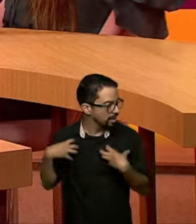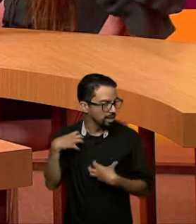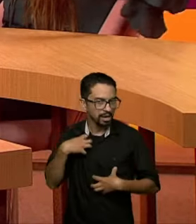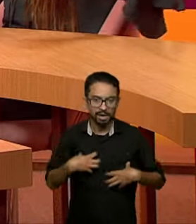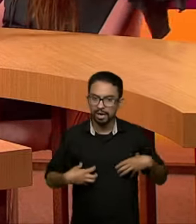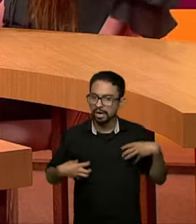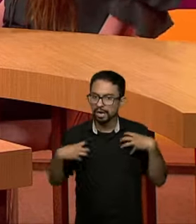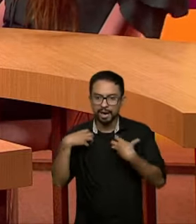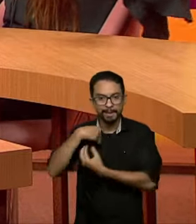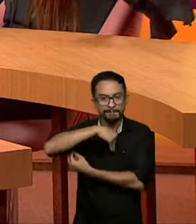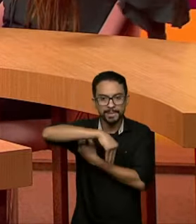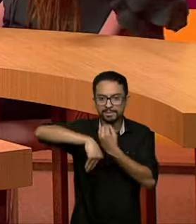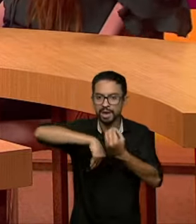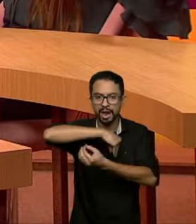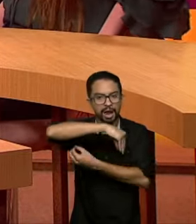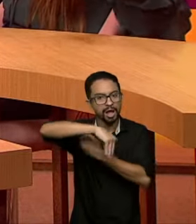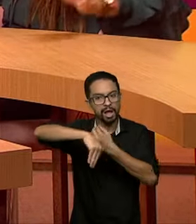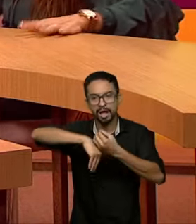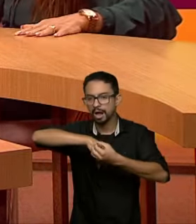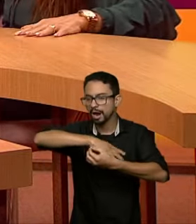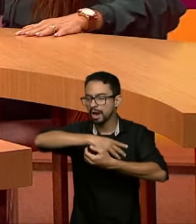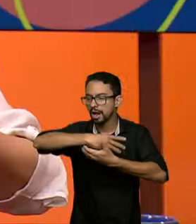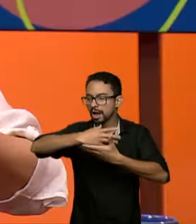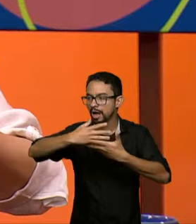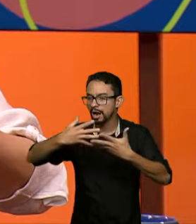estava misturando.